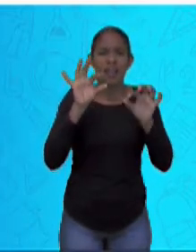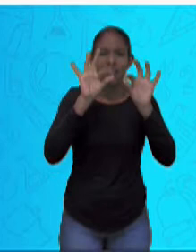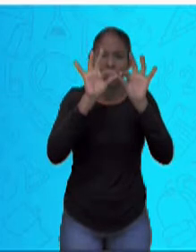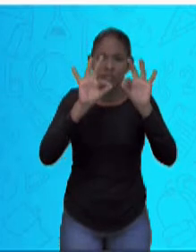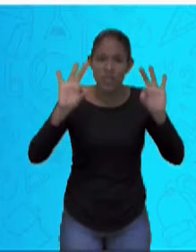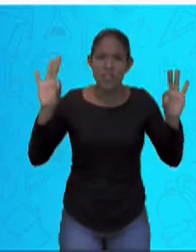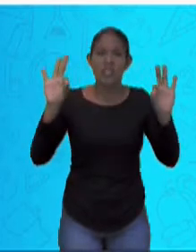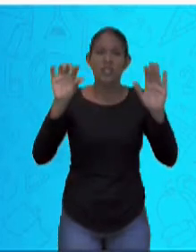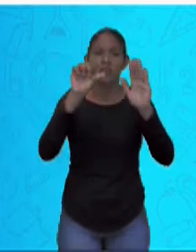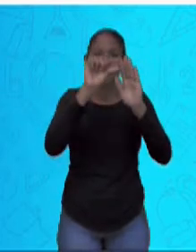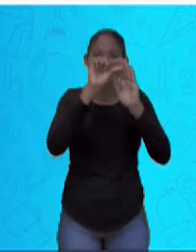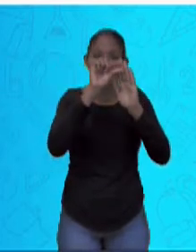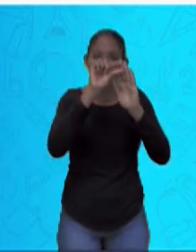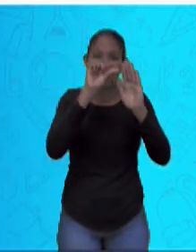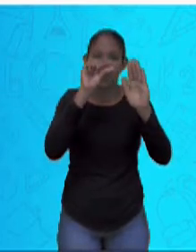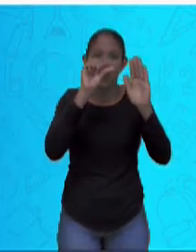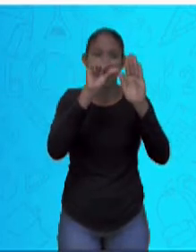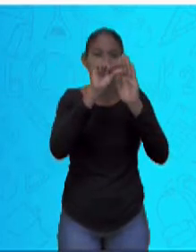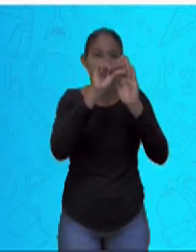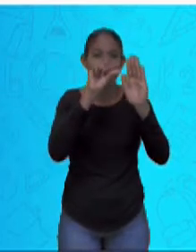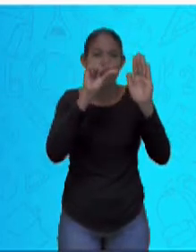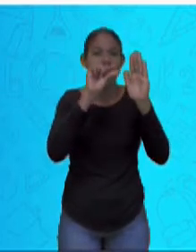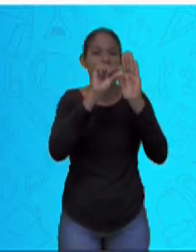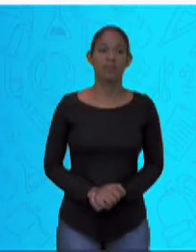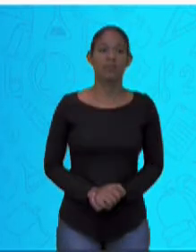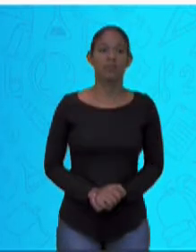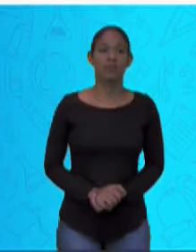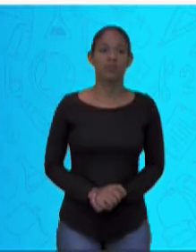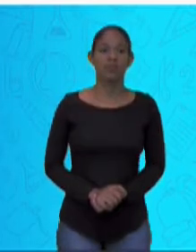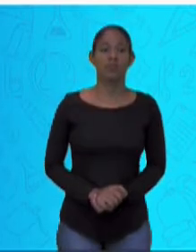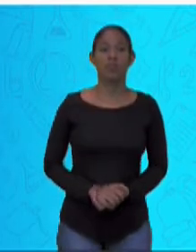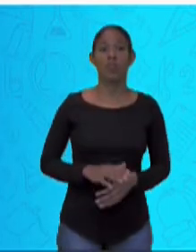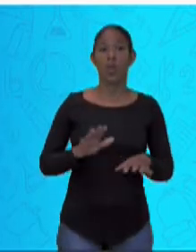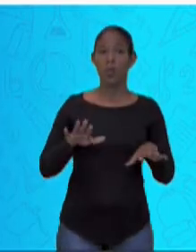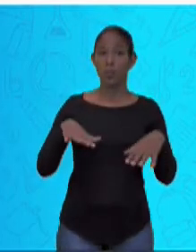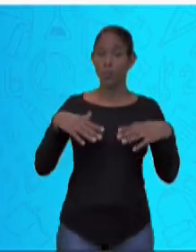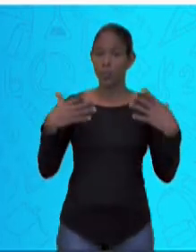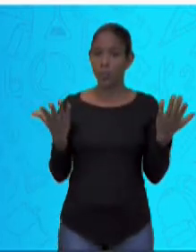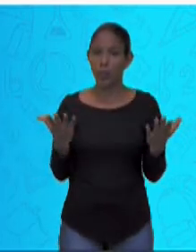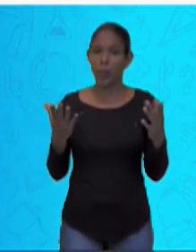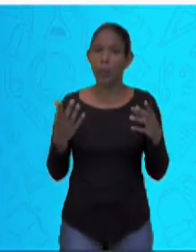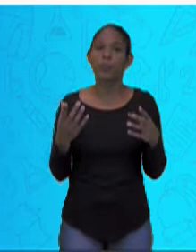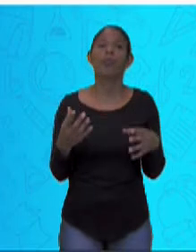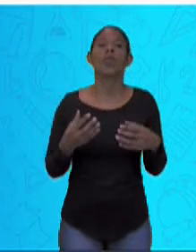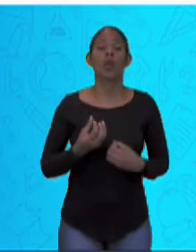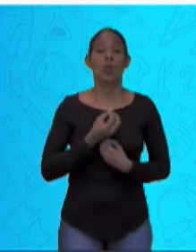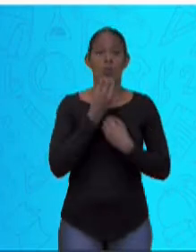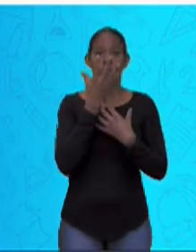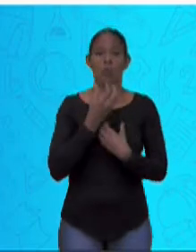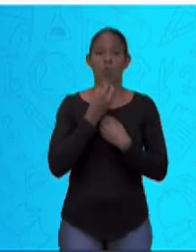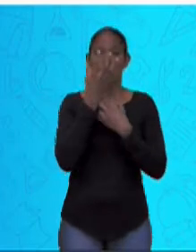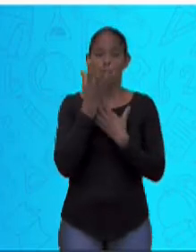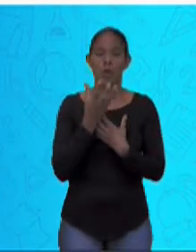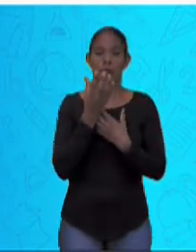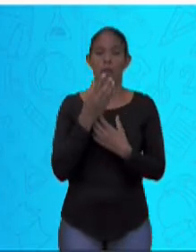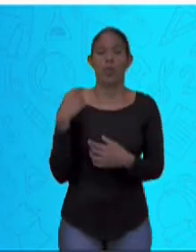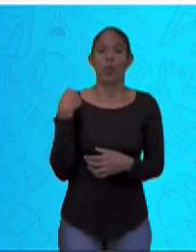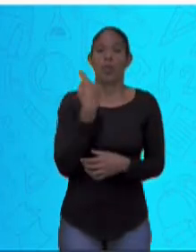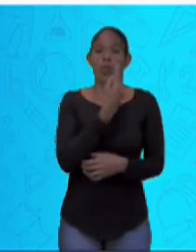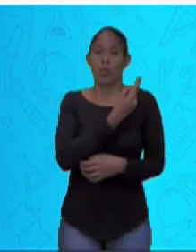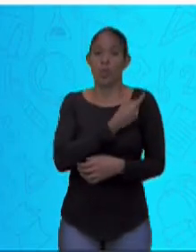pertence denomina de verso. Então, no poema de Mário Quintana, é